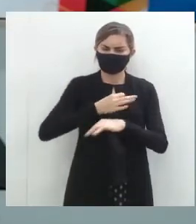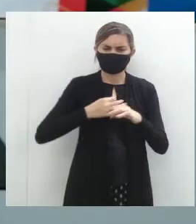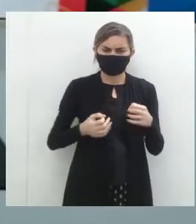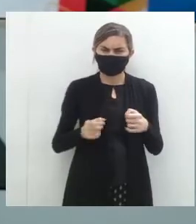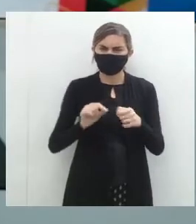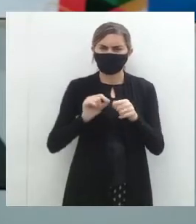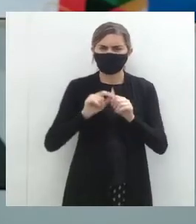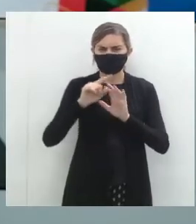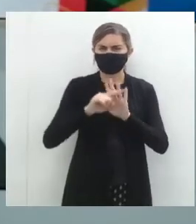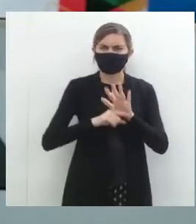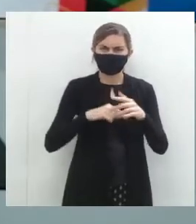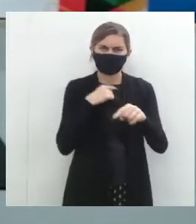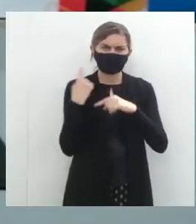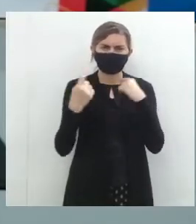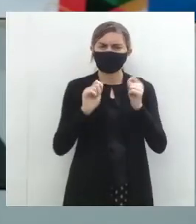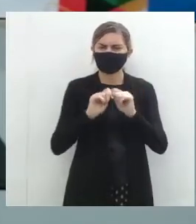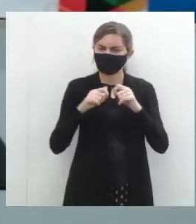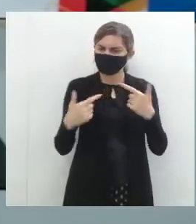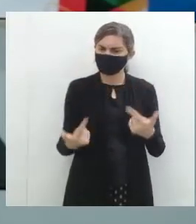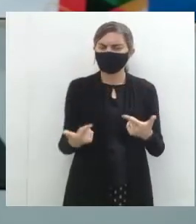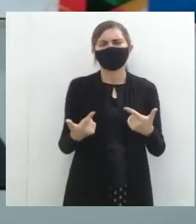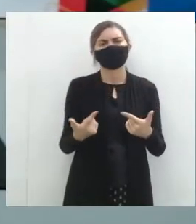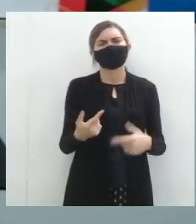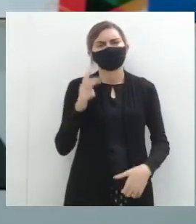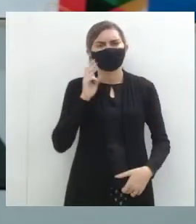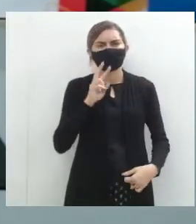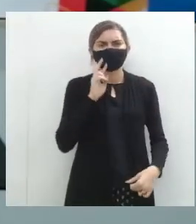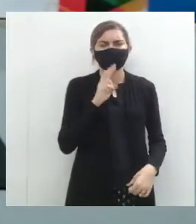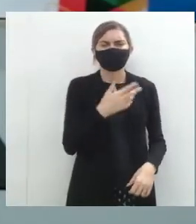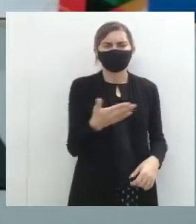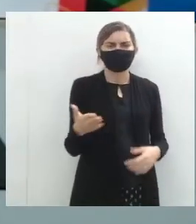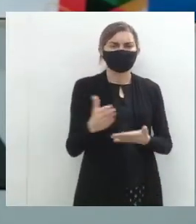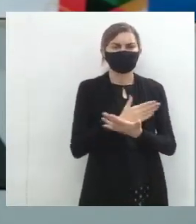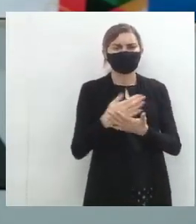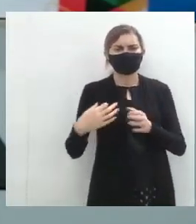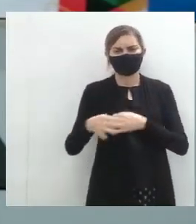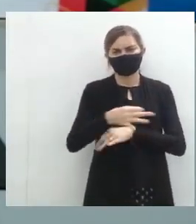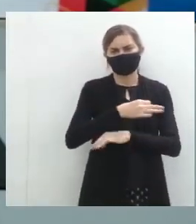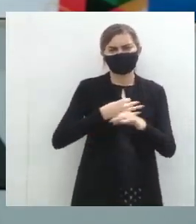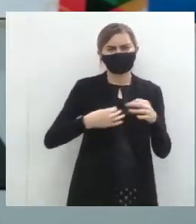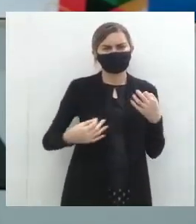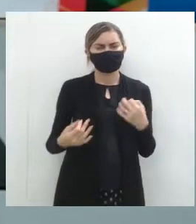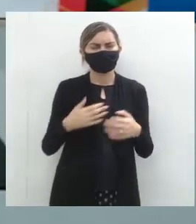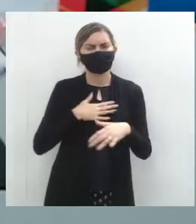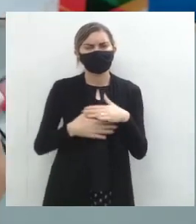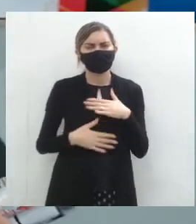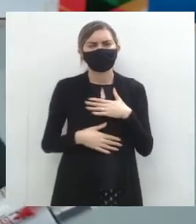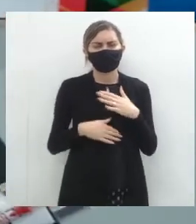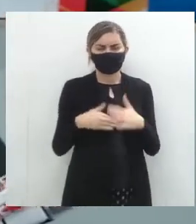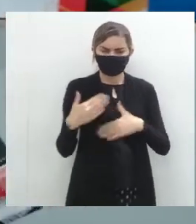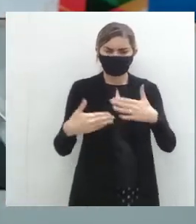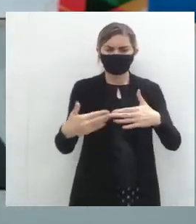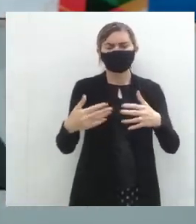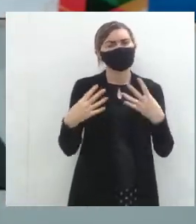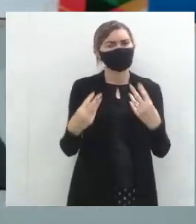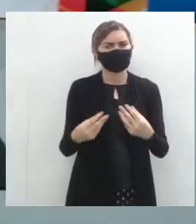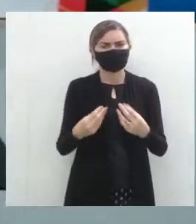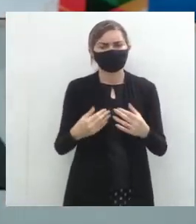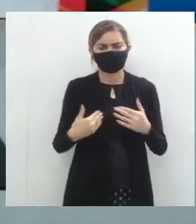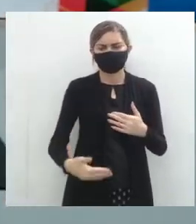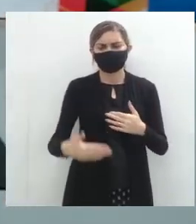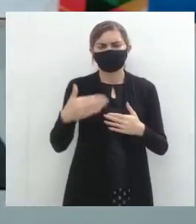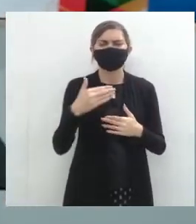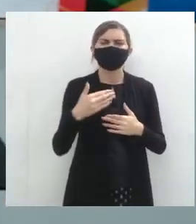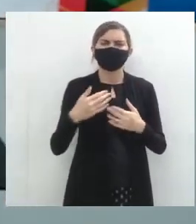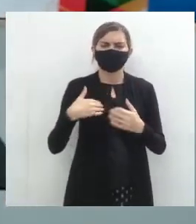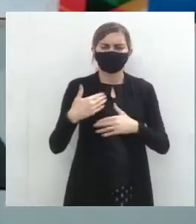se programar para morrer? Claro, porque lembrem que a gente tem algumas células do nosso corpo que elas se multiplicam muito. E a partir do momento que elas